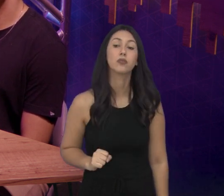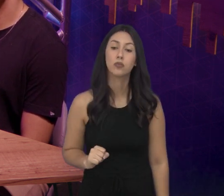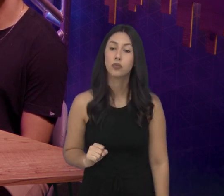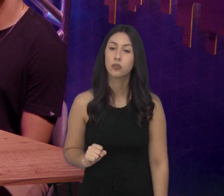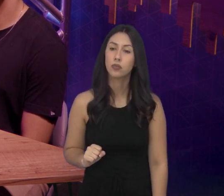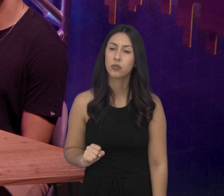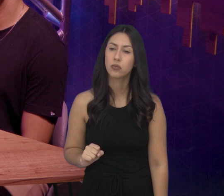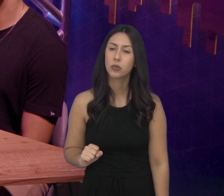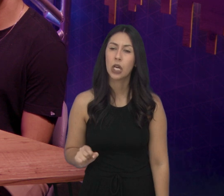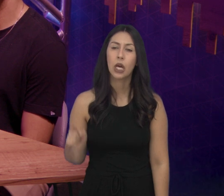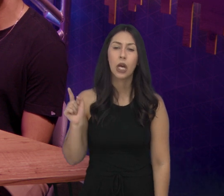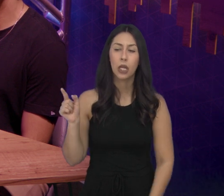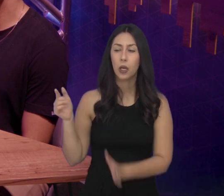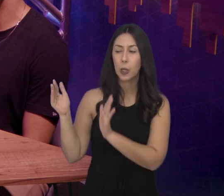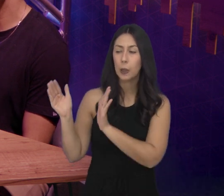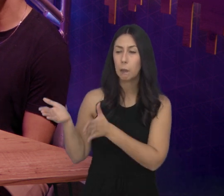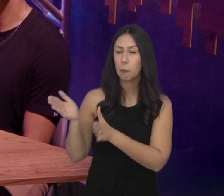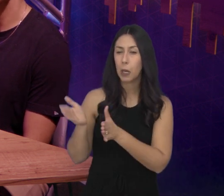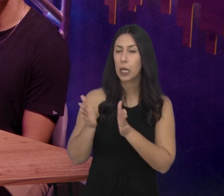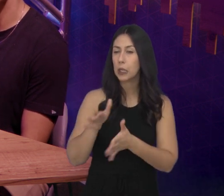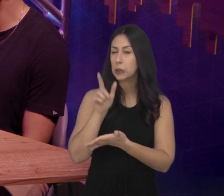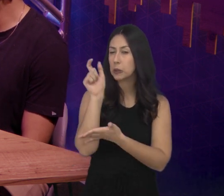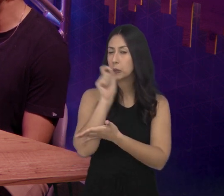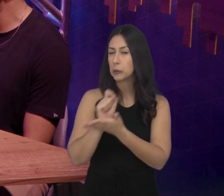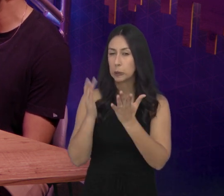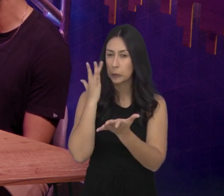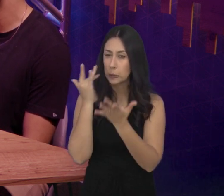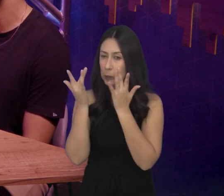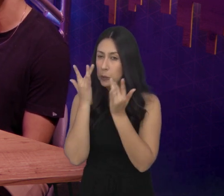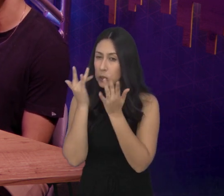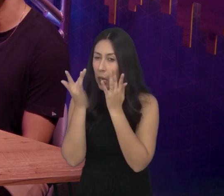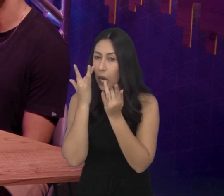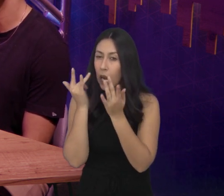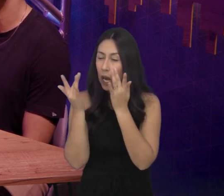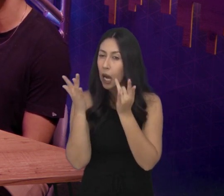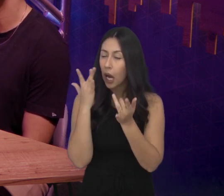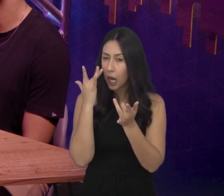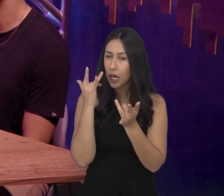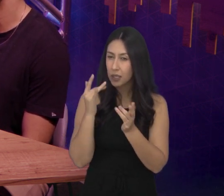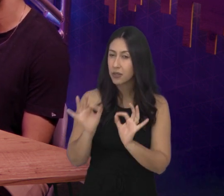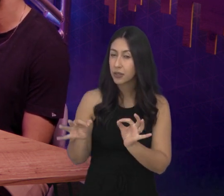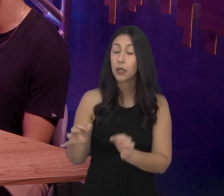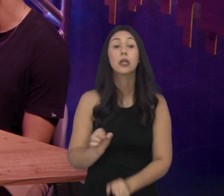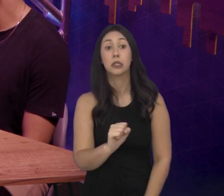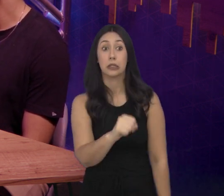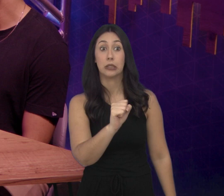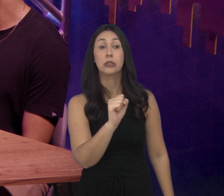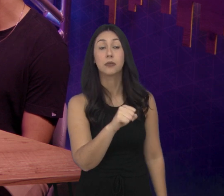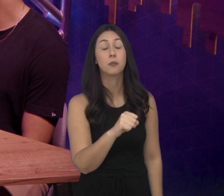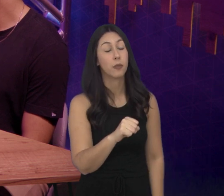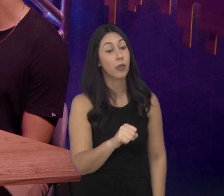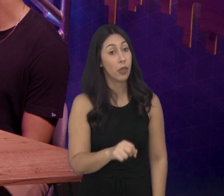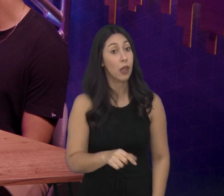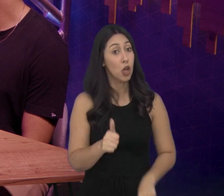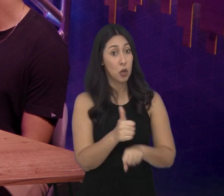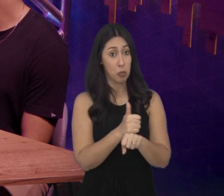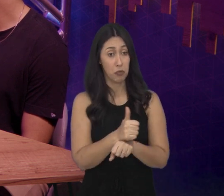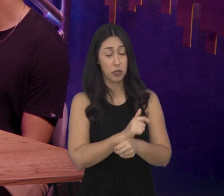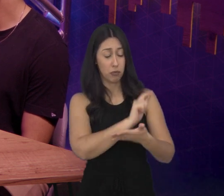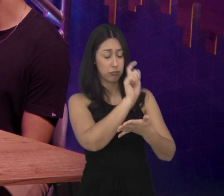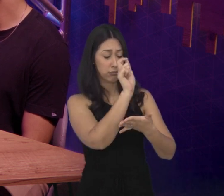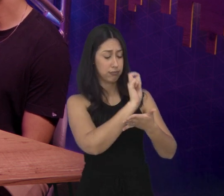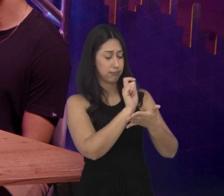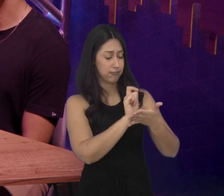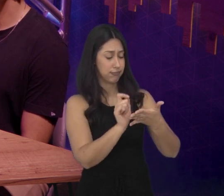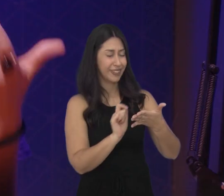Ele tá num processo de escrever uma peça. Exatamente. Nova e tal. Ele é um